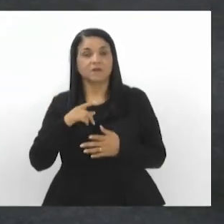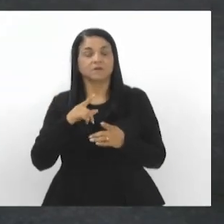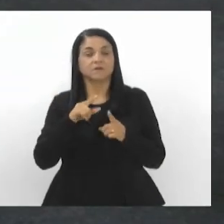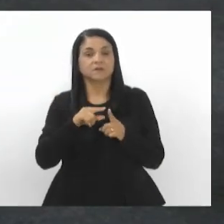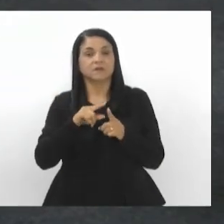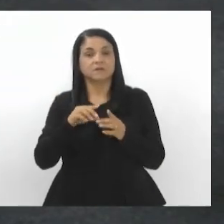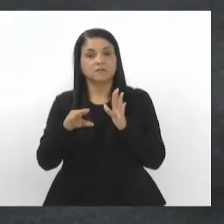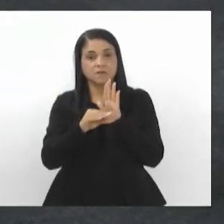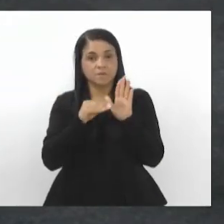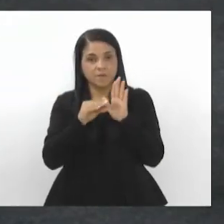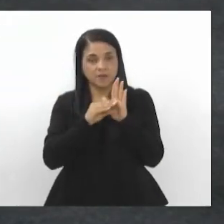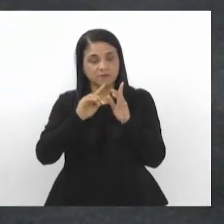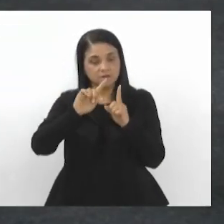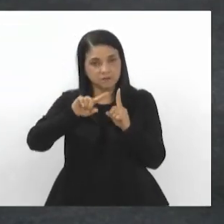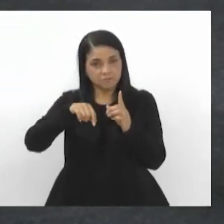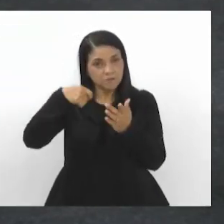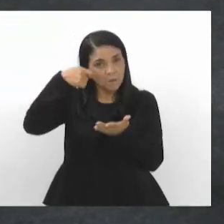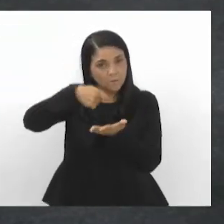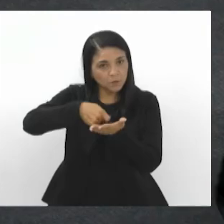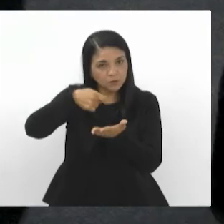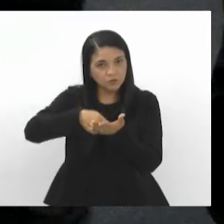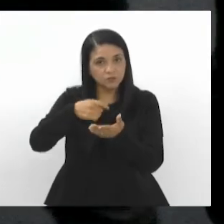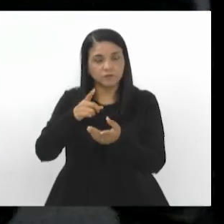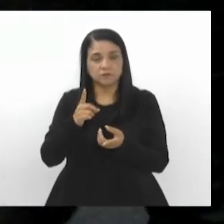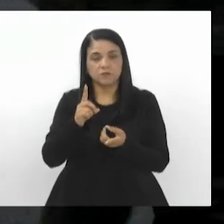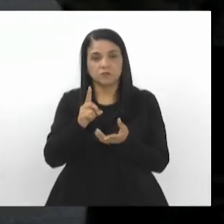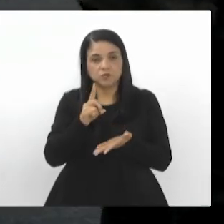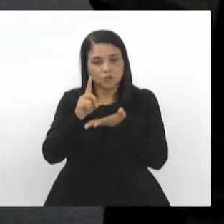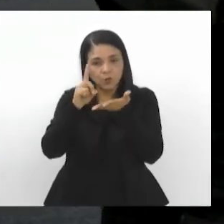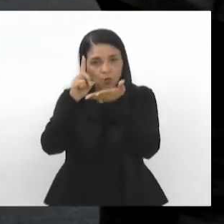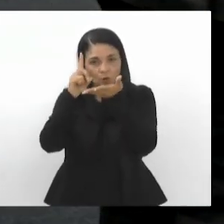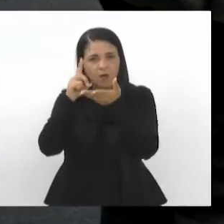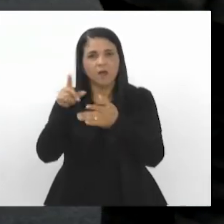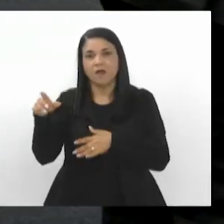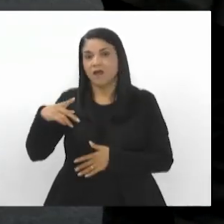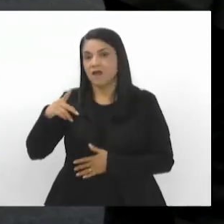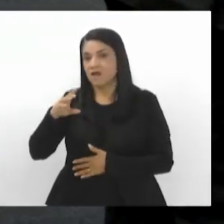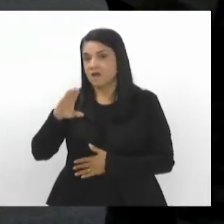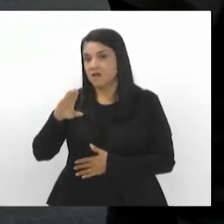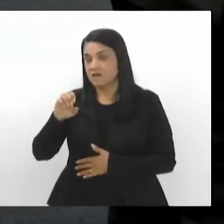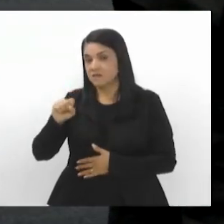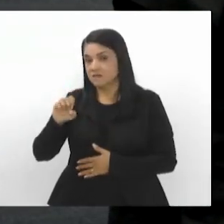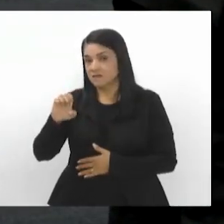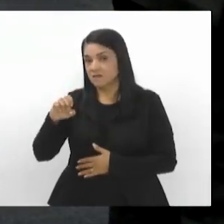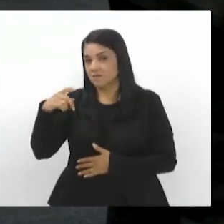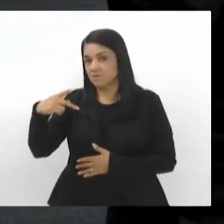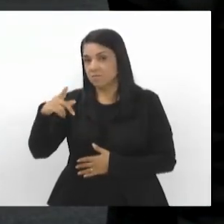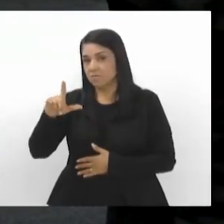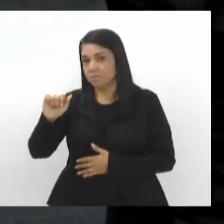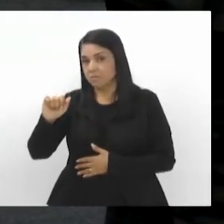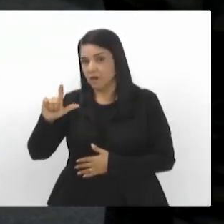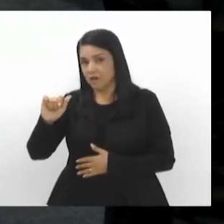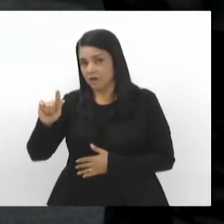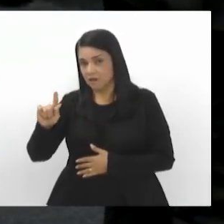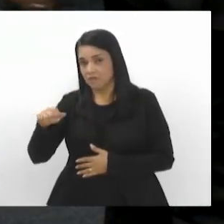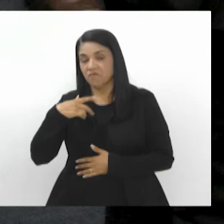doulas, que a CEPLAG disse que estava tudo certo e que a Fundação de Saúde